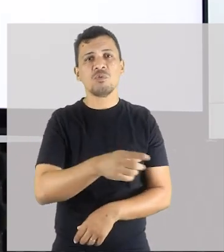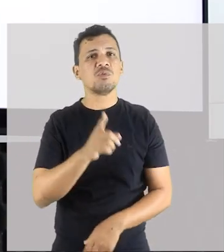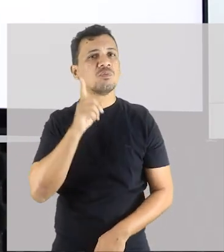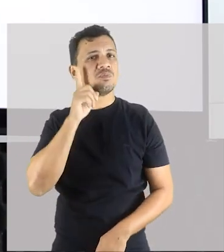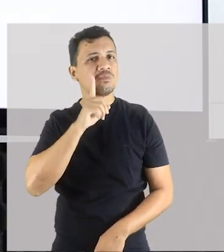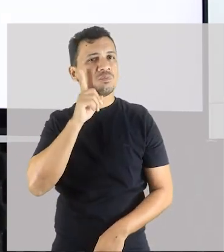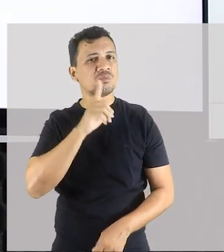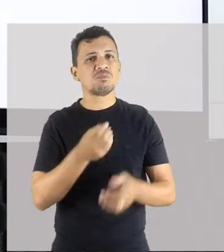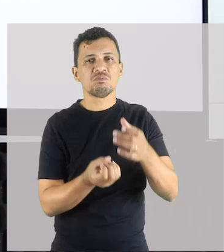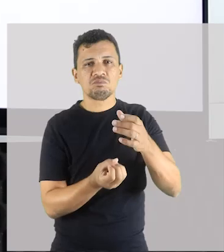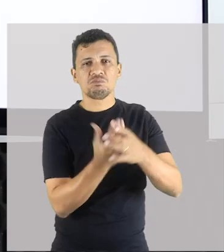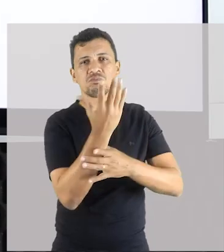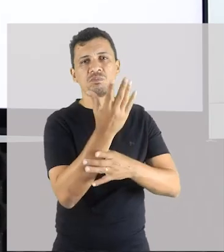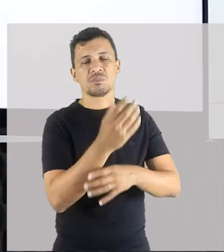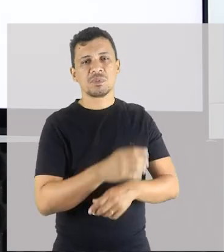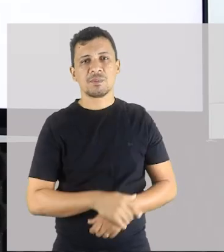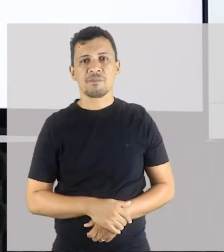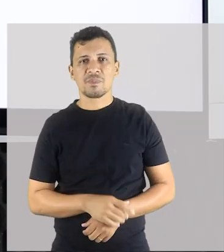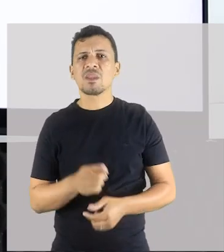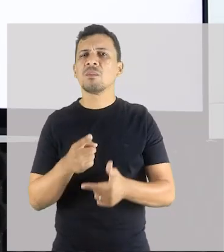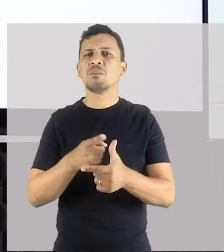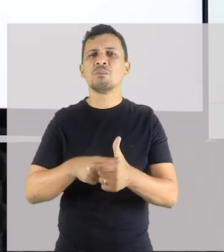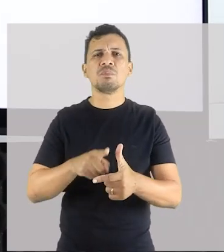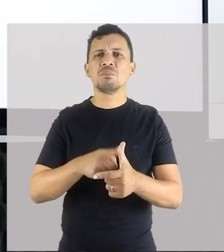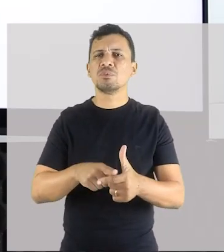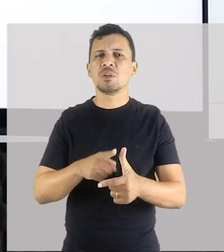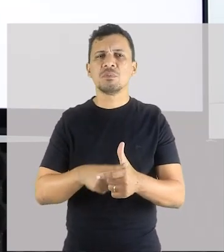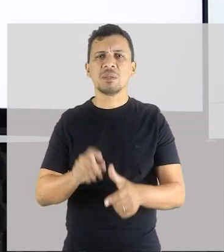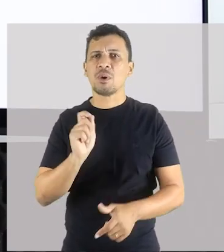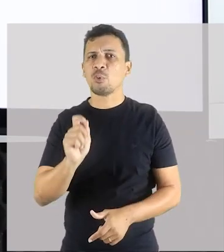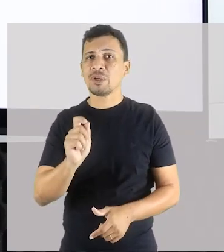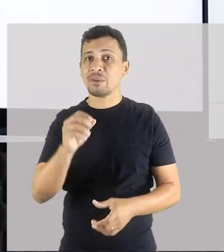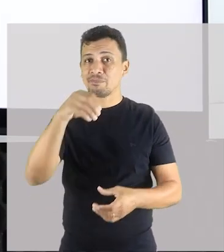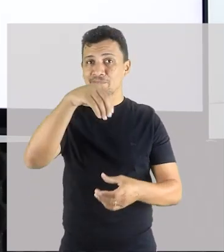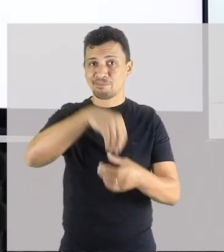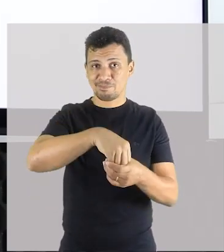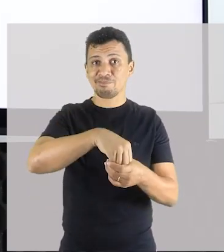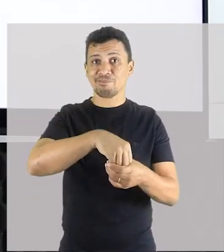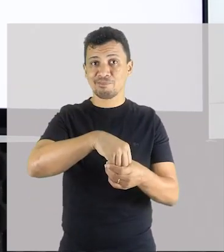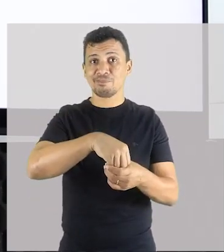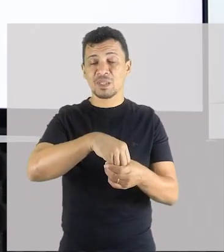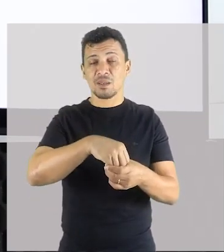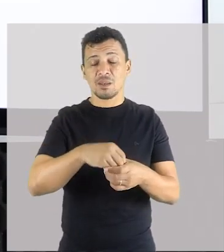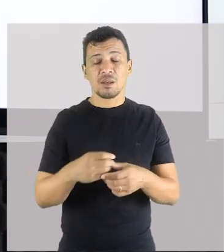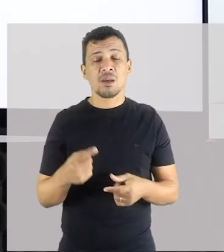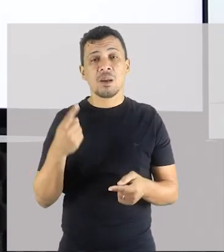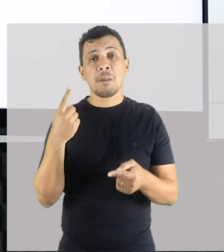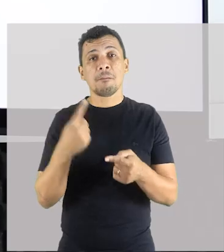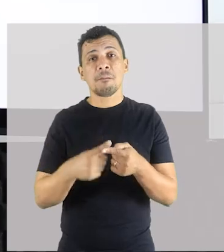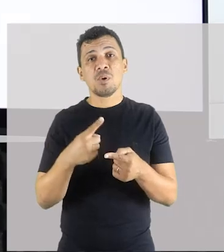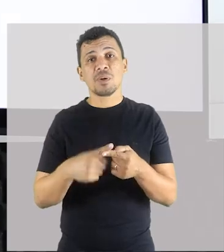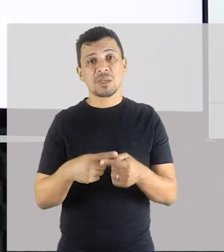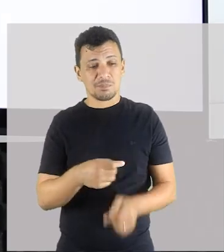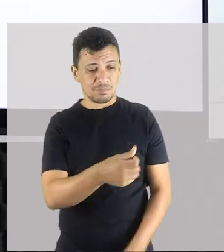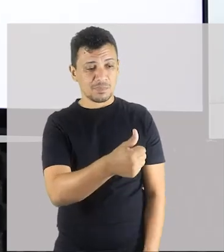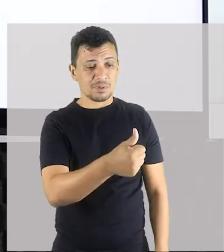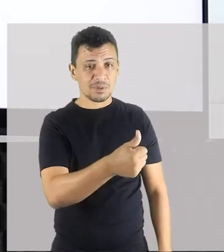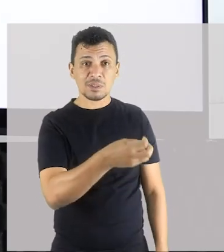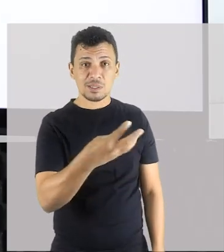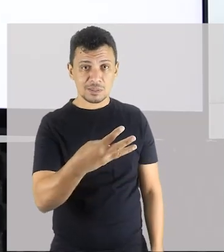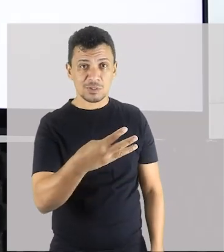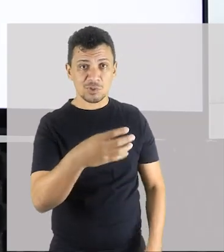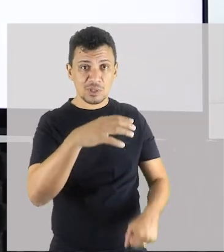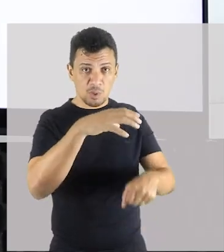América. O problema que vai ocorrer depois é internamente, porque você tem dessas 13